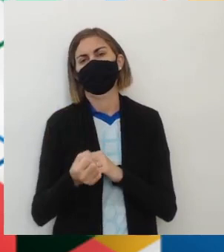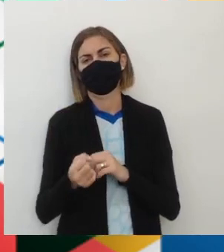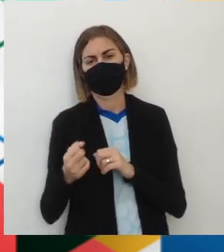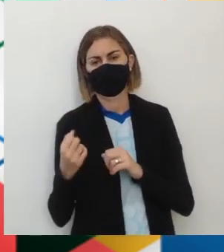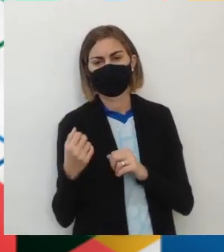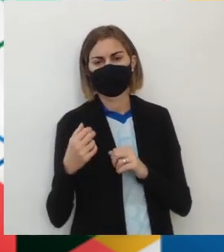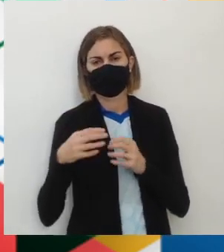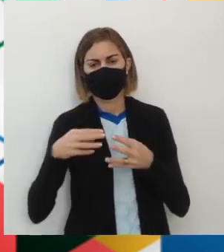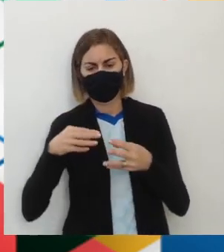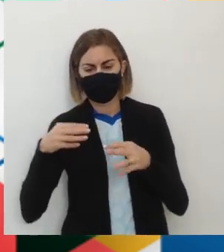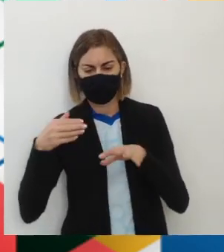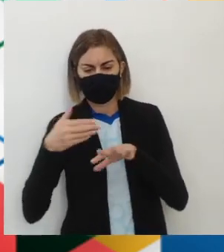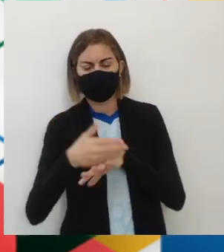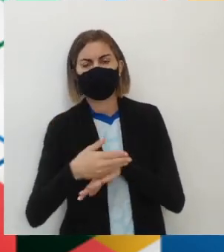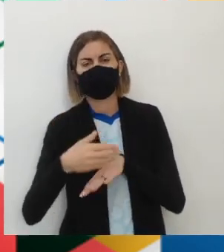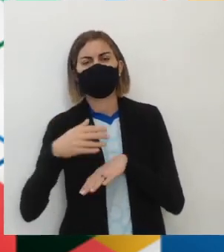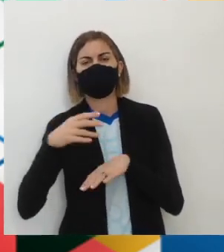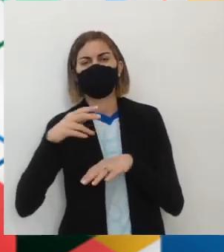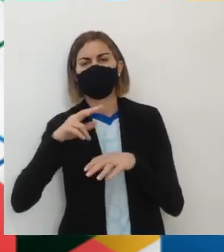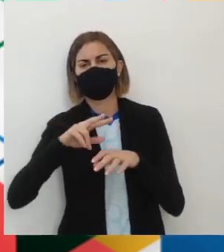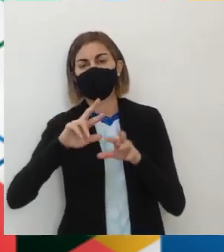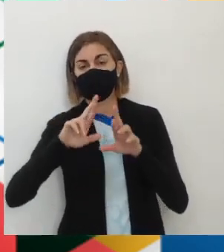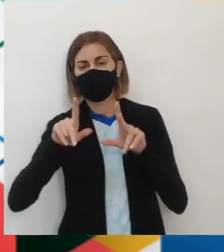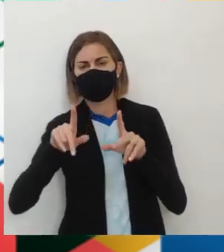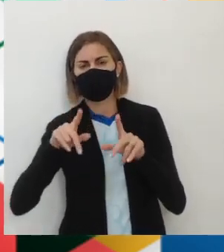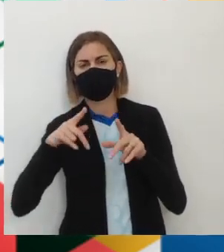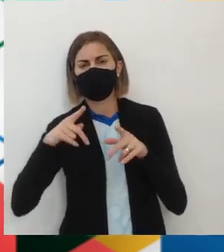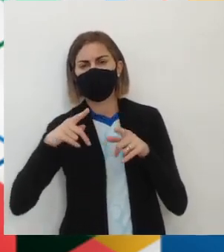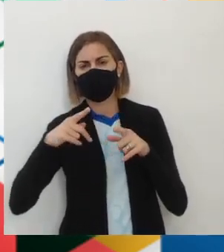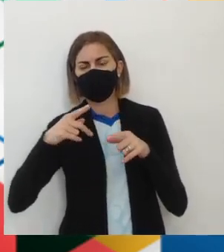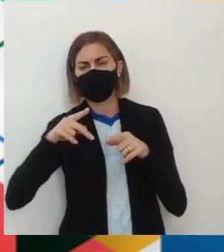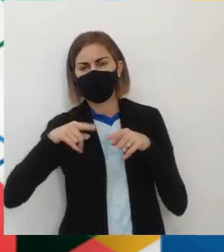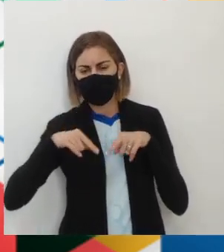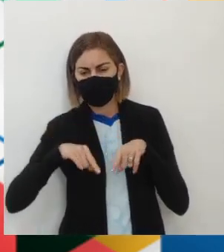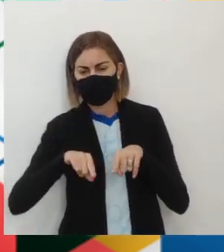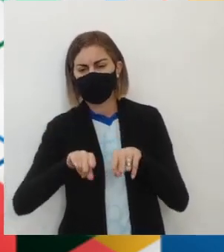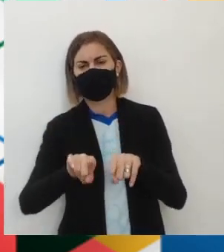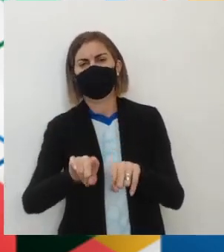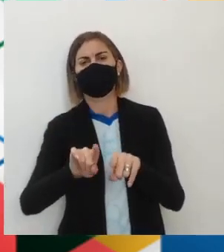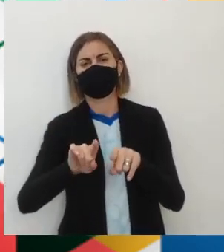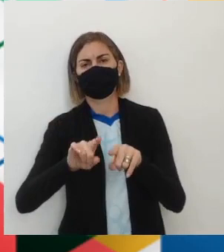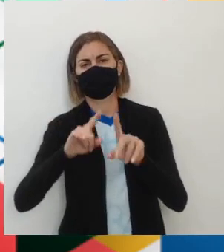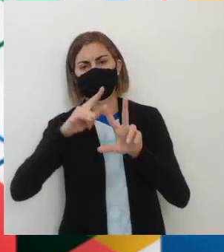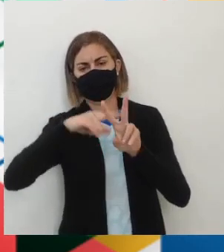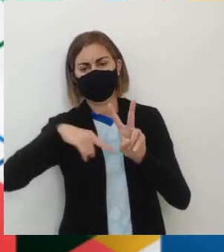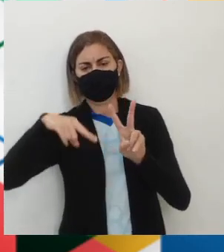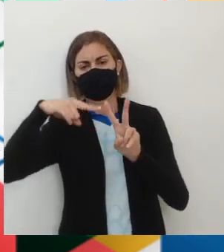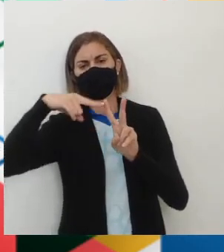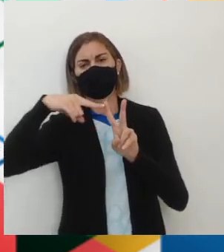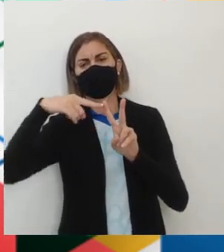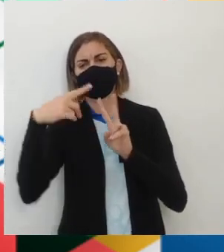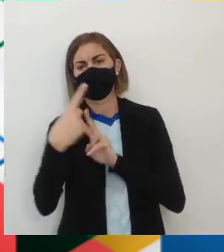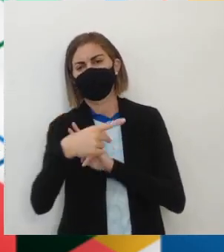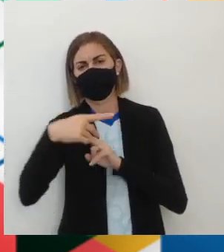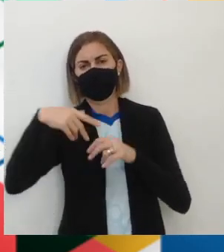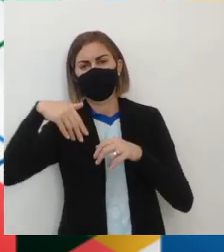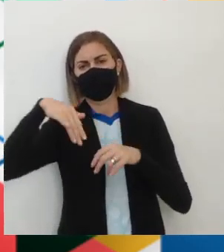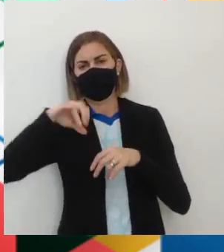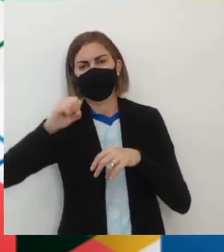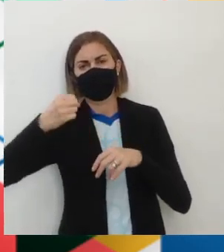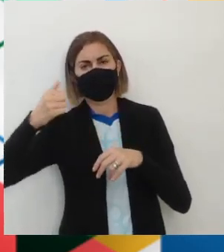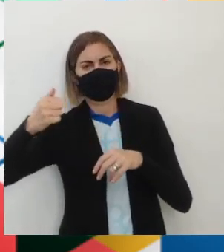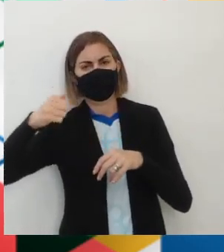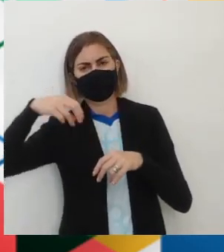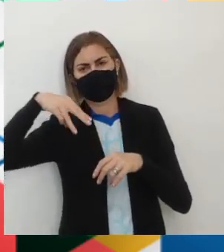atravessa uma membrana é inversamente proporcional à raiz quadrada de sua massa molar.